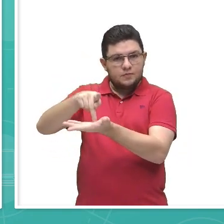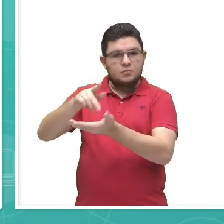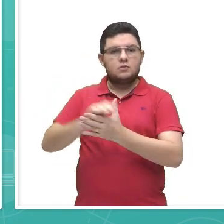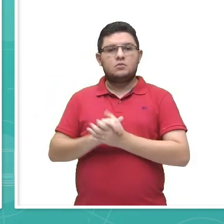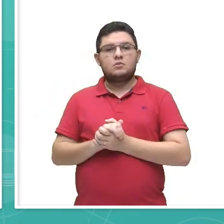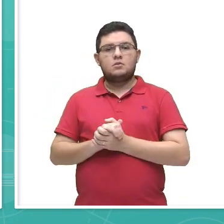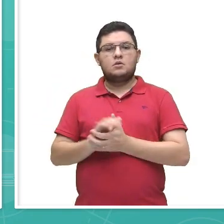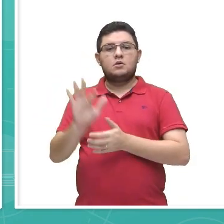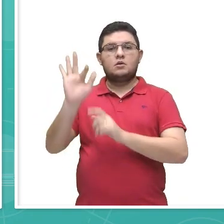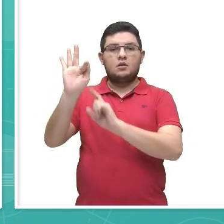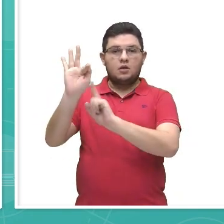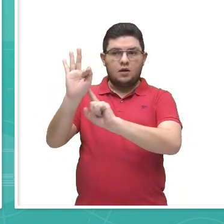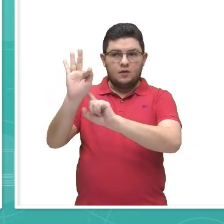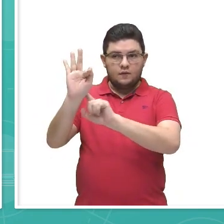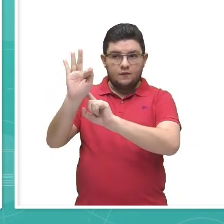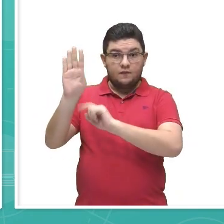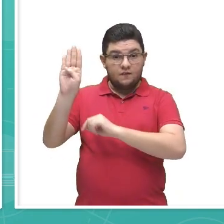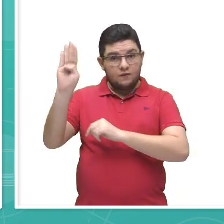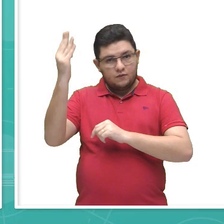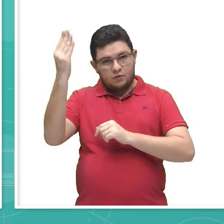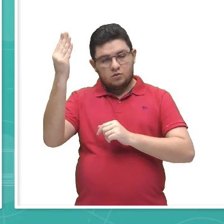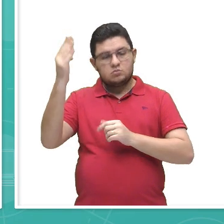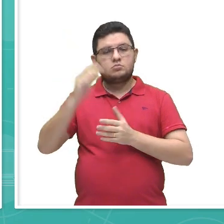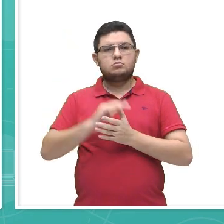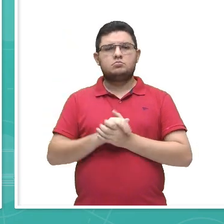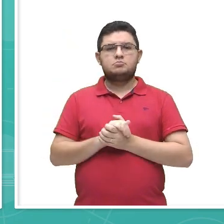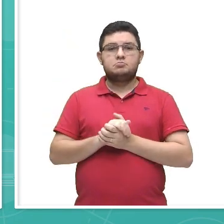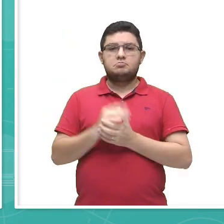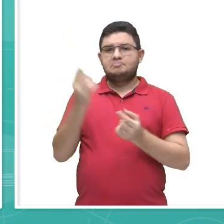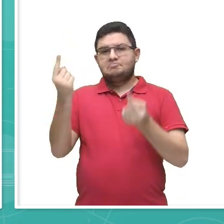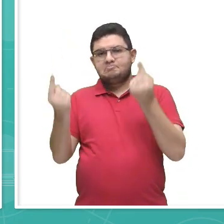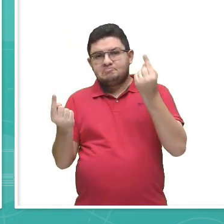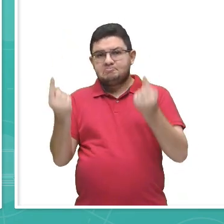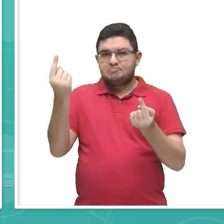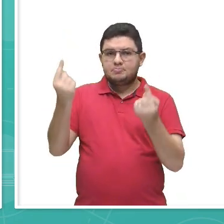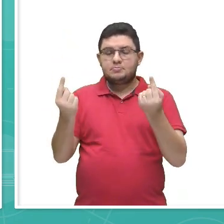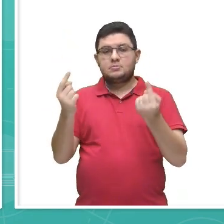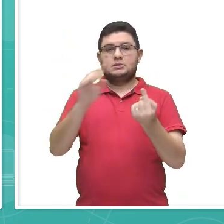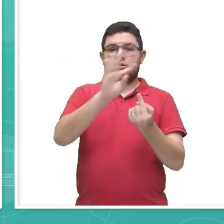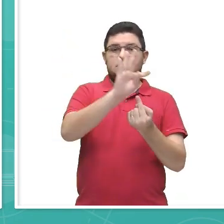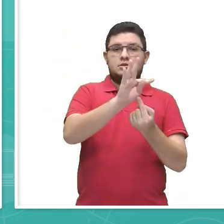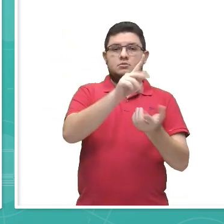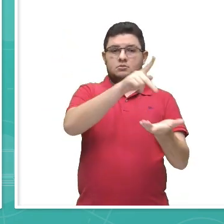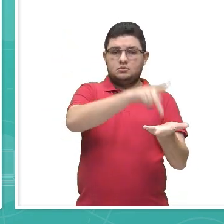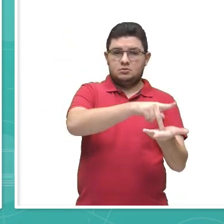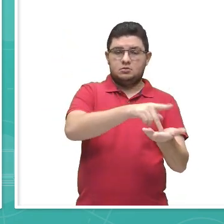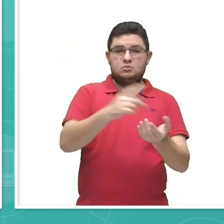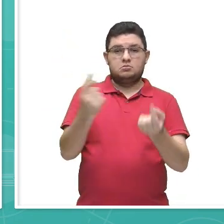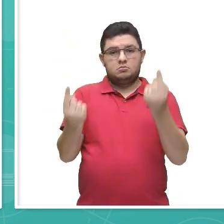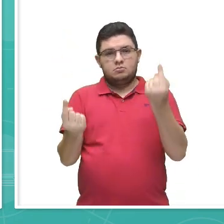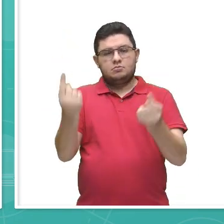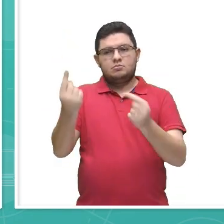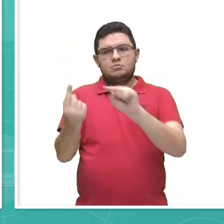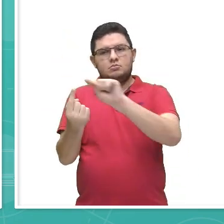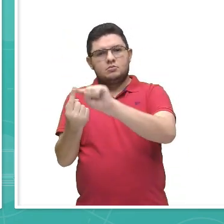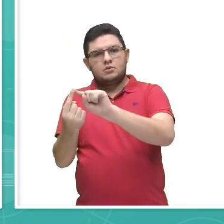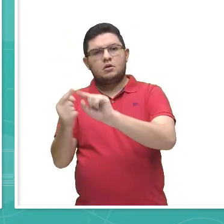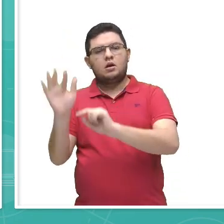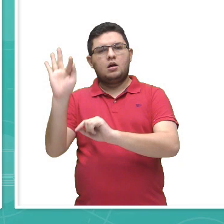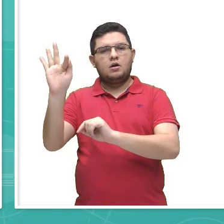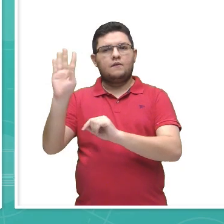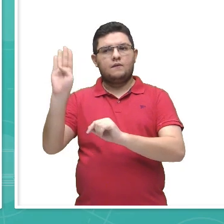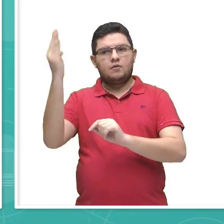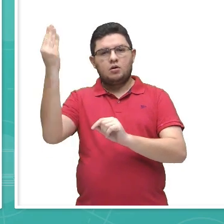F, false, para falso, nas sentenças que possuem, tem, que